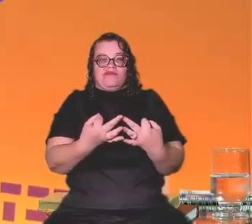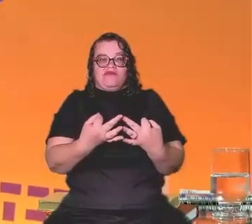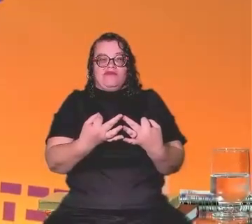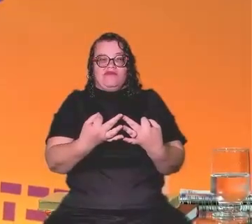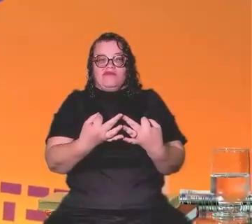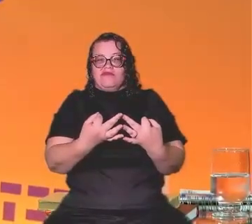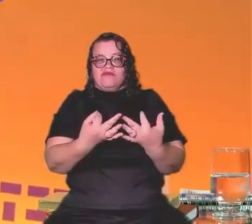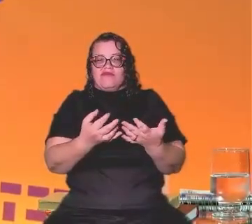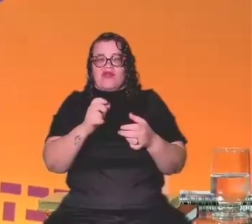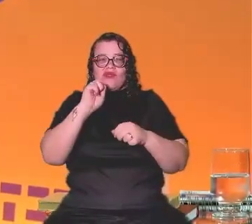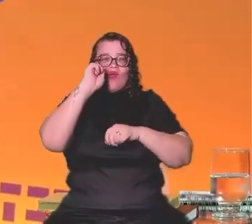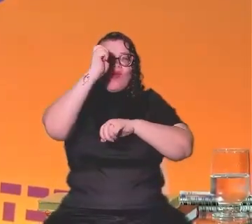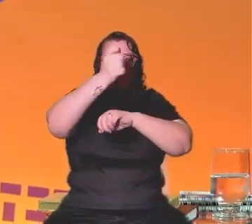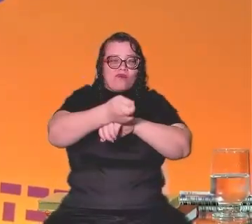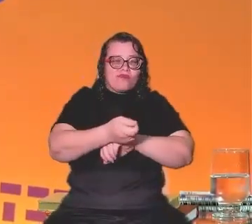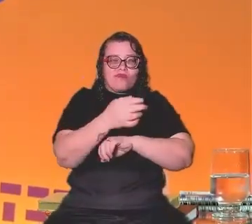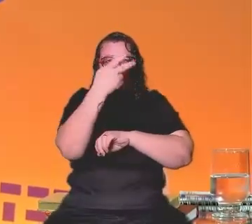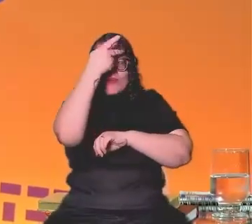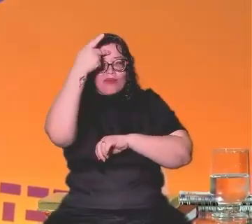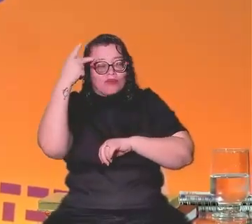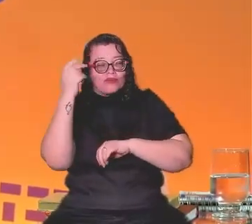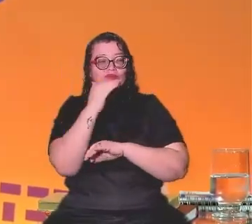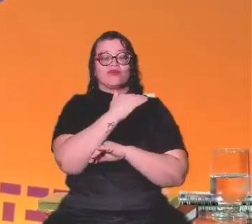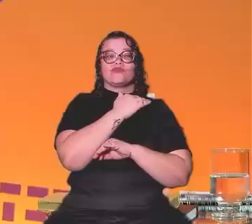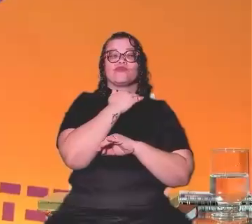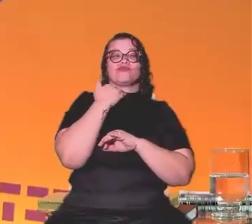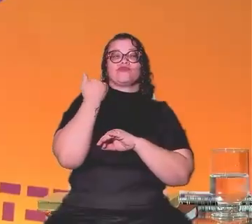prudente pescar mortos do Guandu.